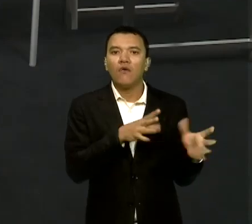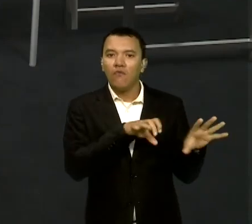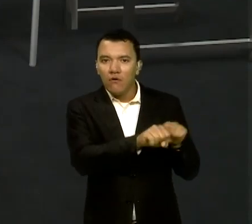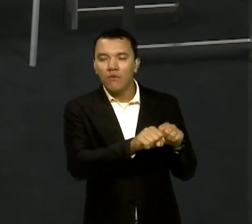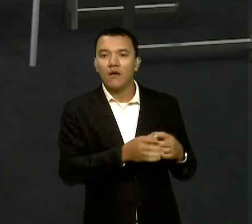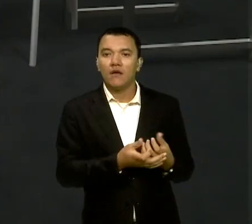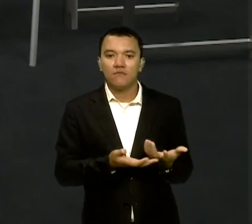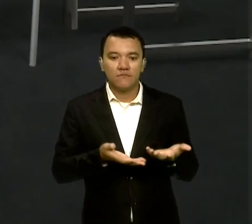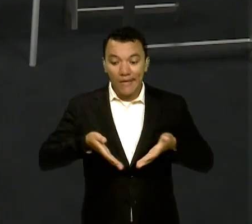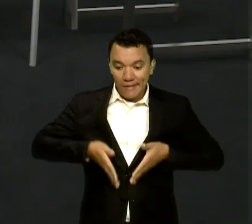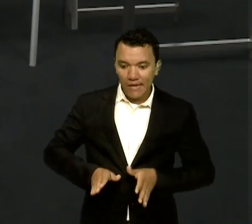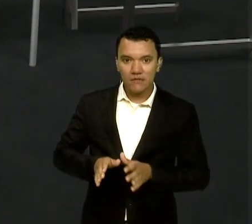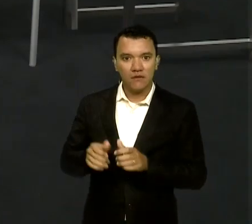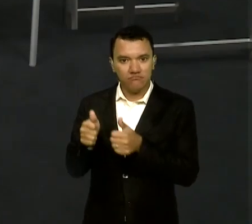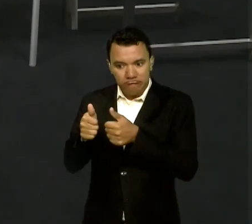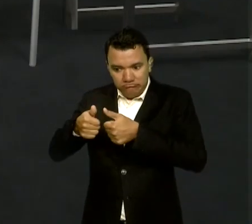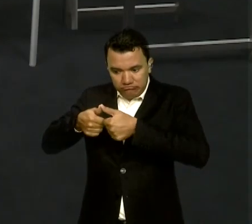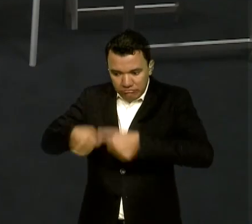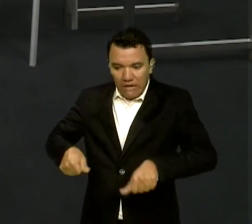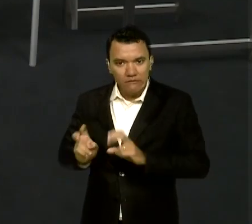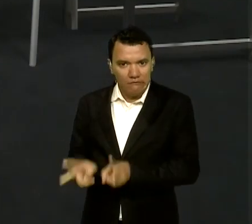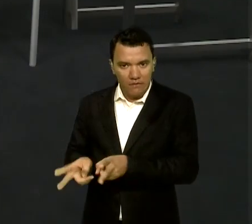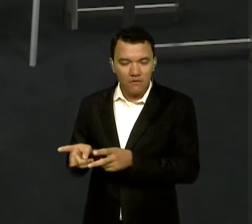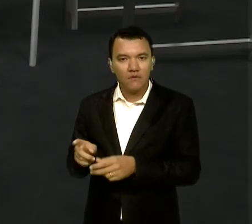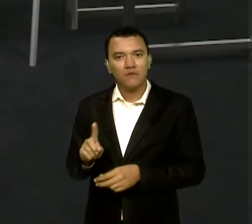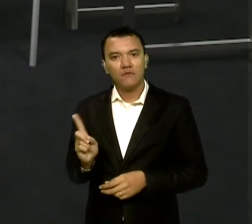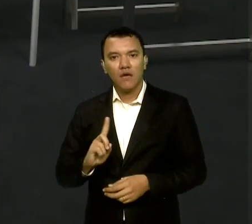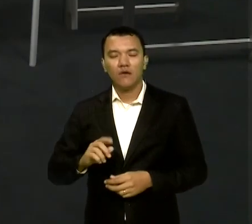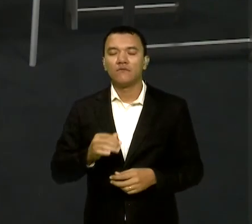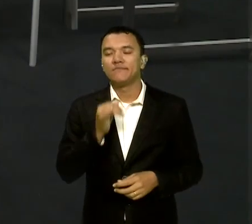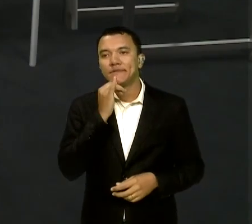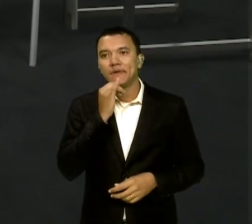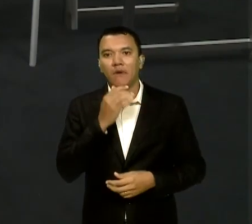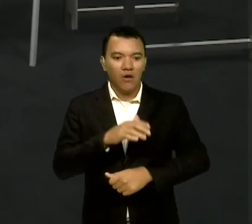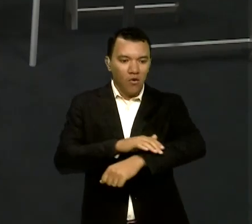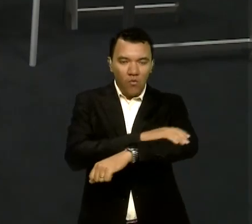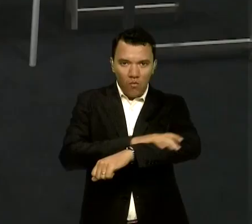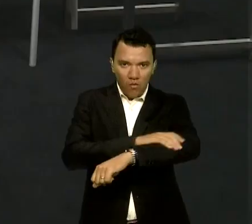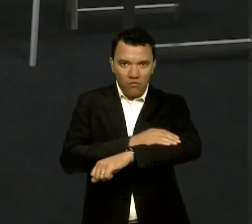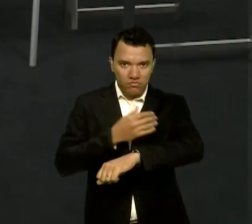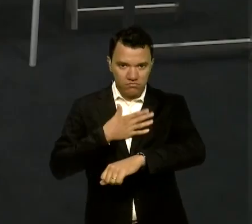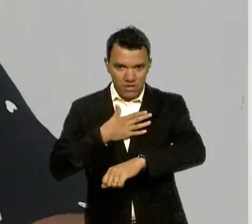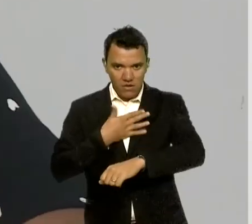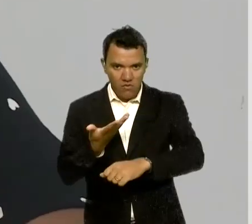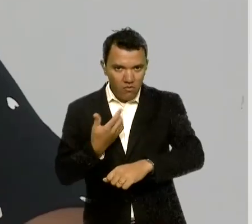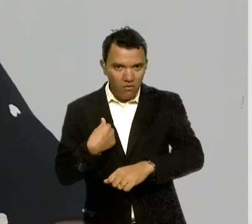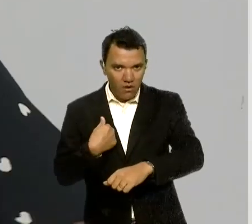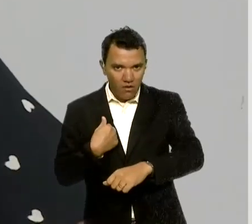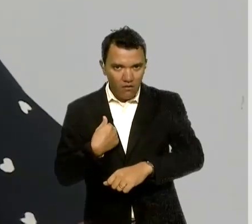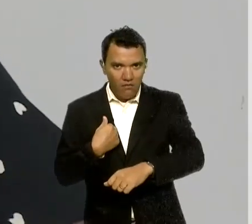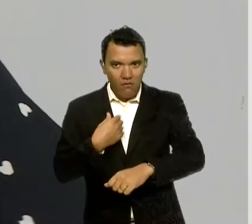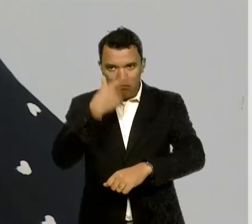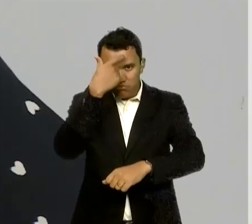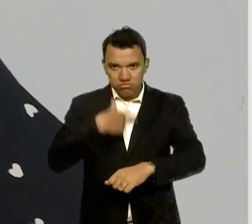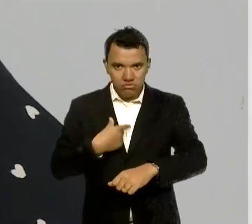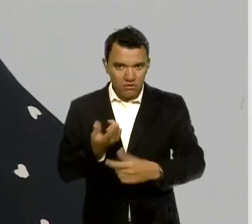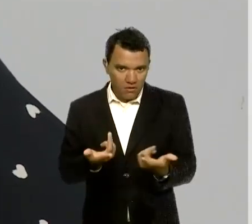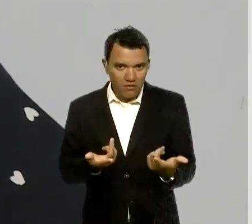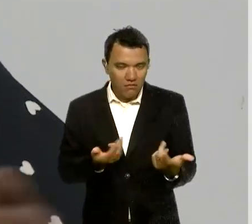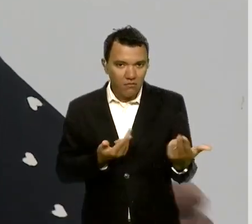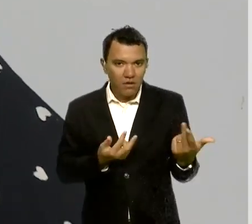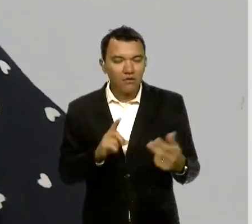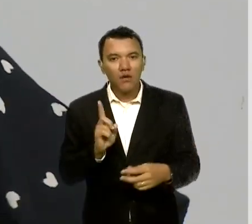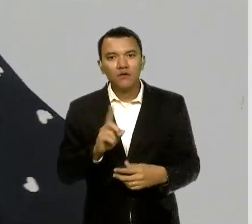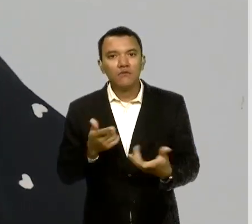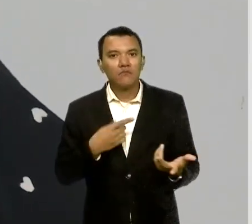Né? Então, isso não define. Né? A minha cor não define o meu caráter. Porque o fato de eu morar numa